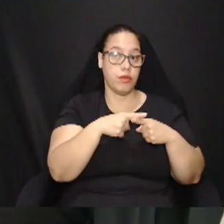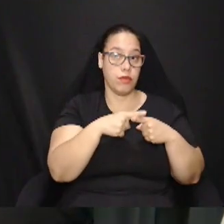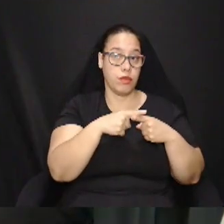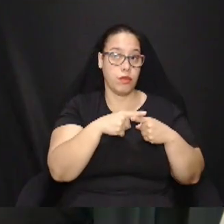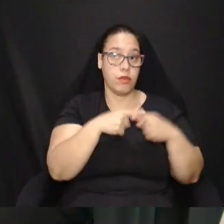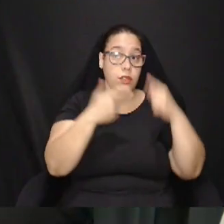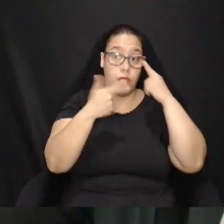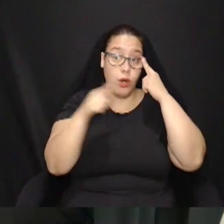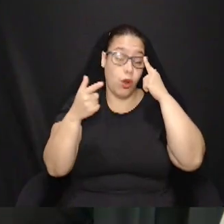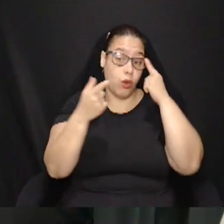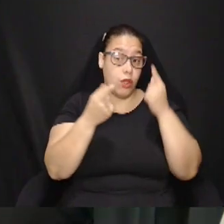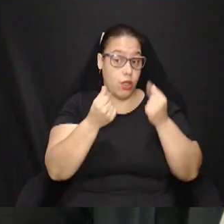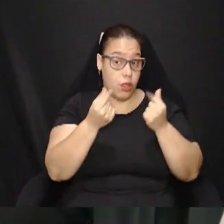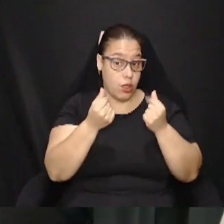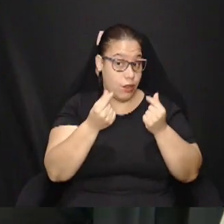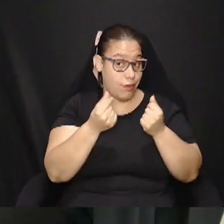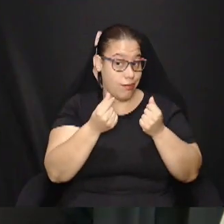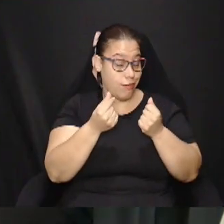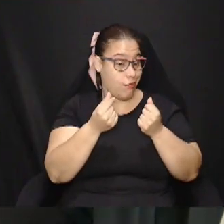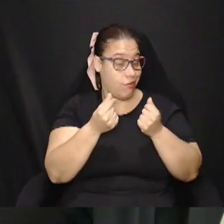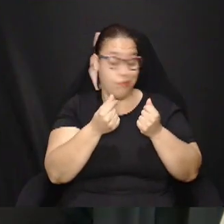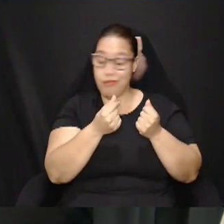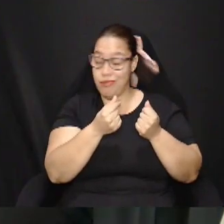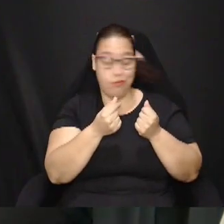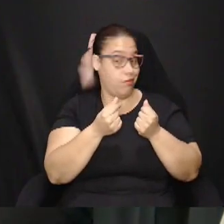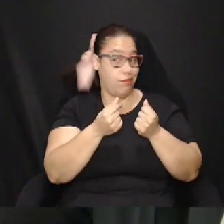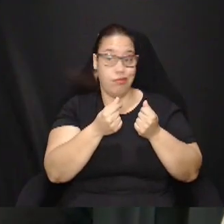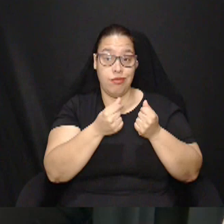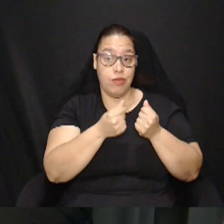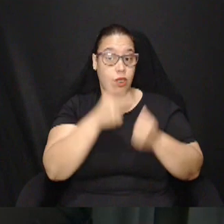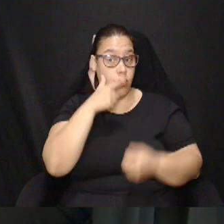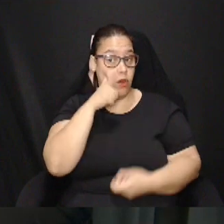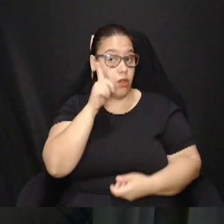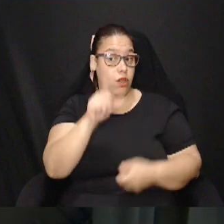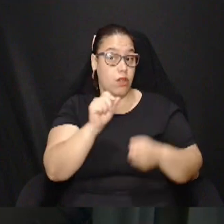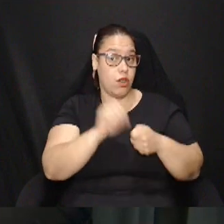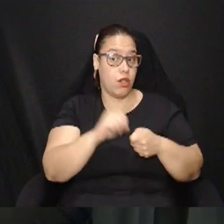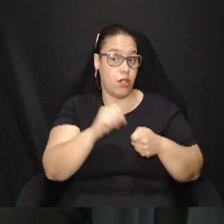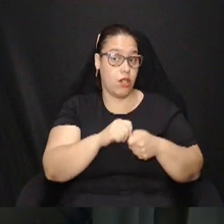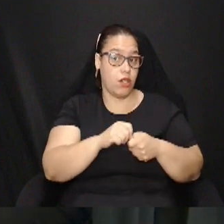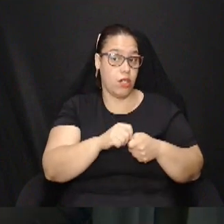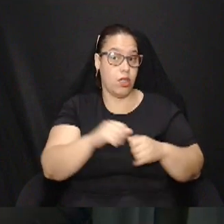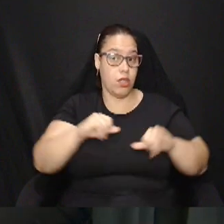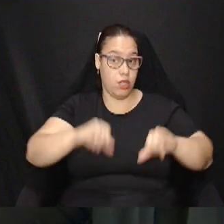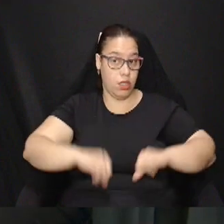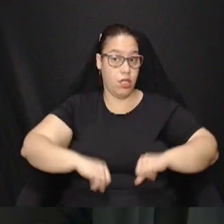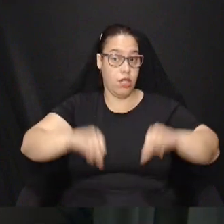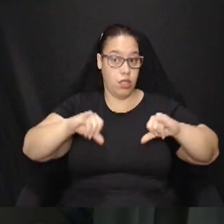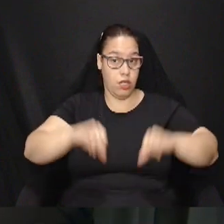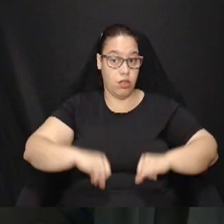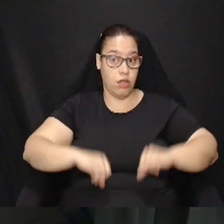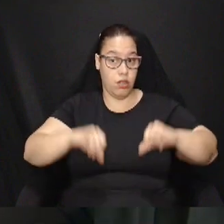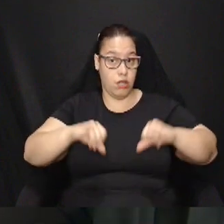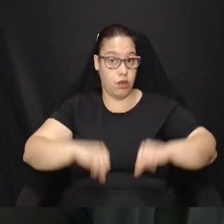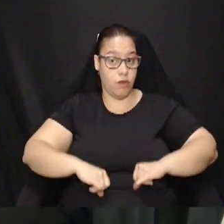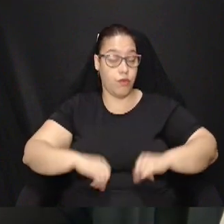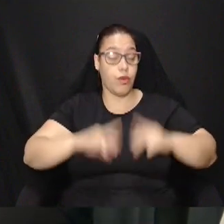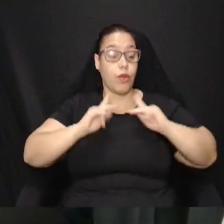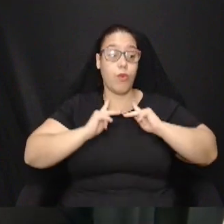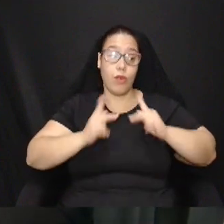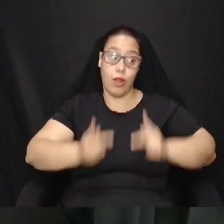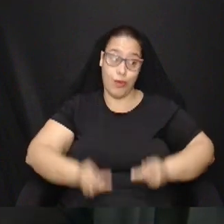dinheiro, não há condição econômica que seja capaz de fazer com que a gente não sofra com processos que são processos humanos, com